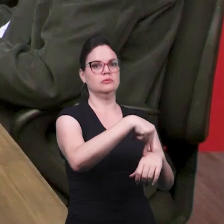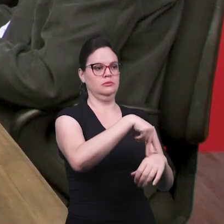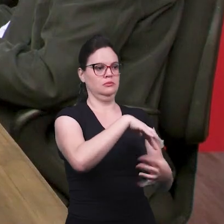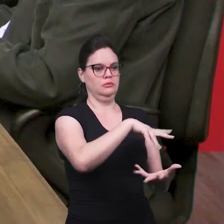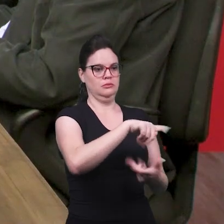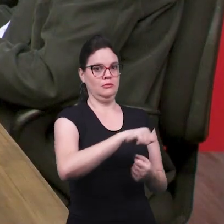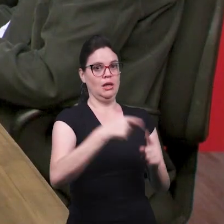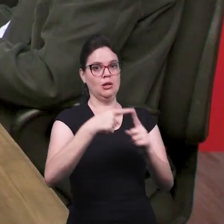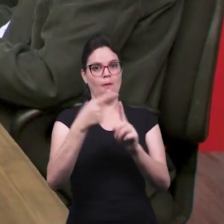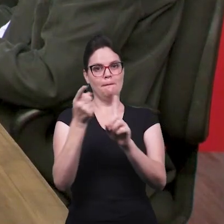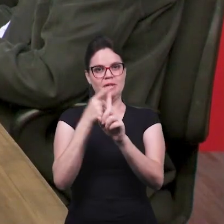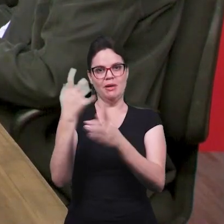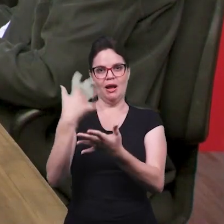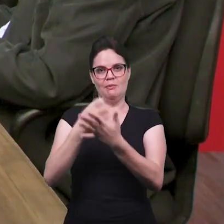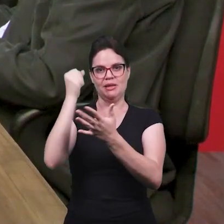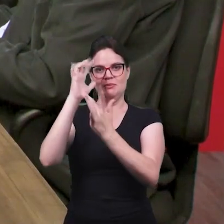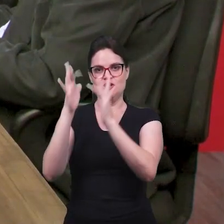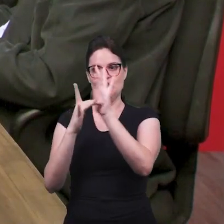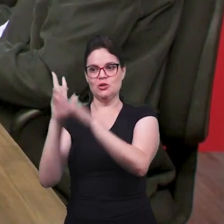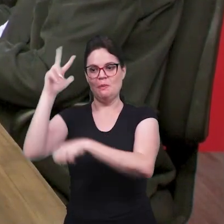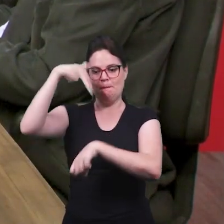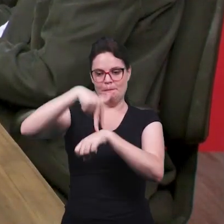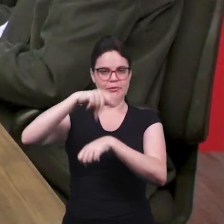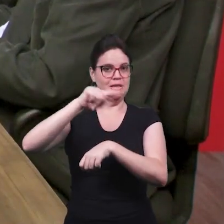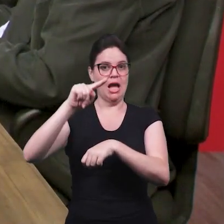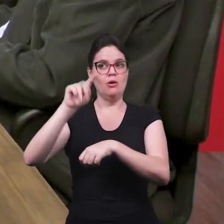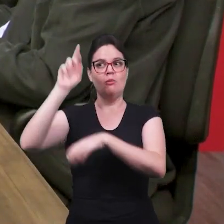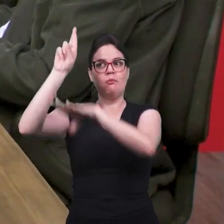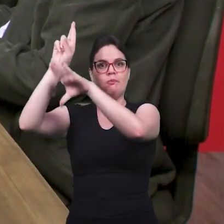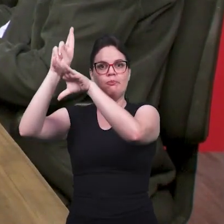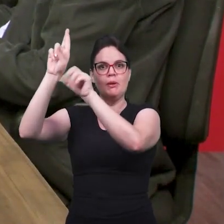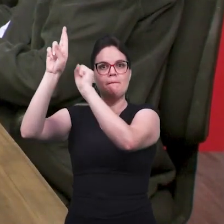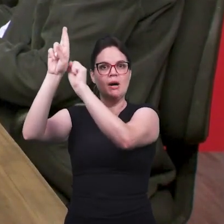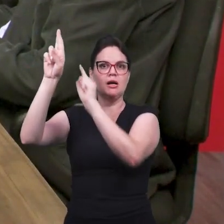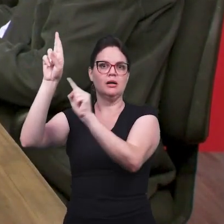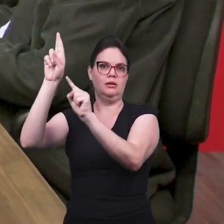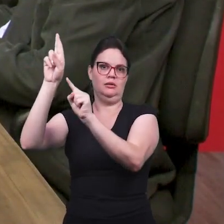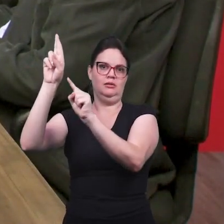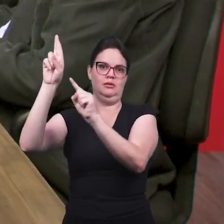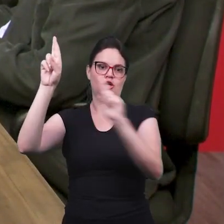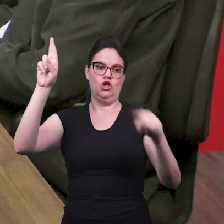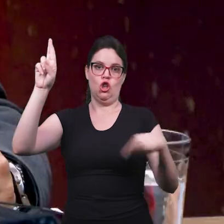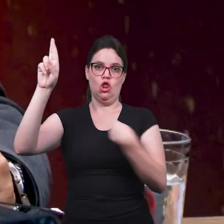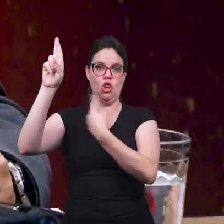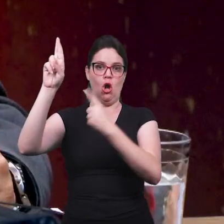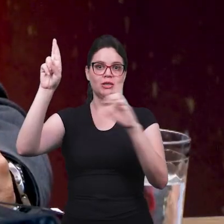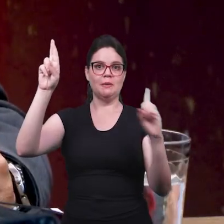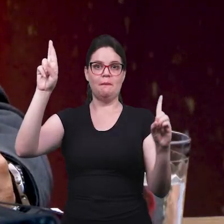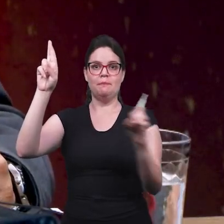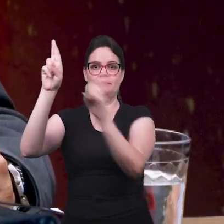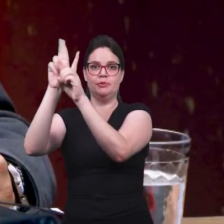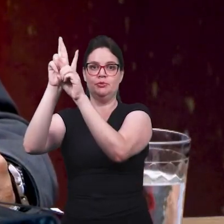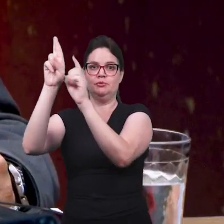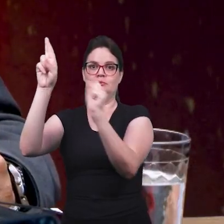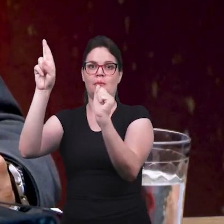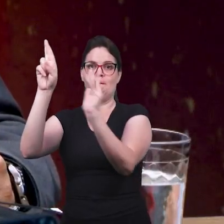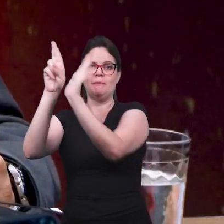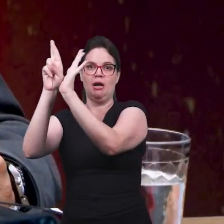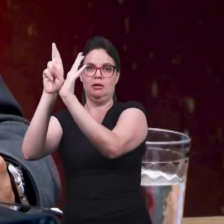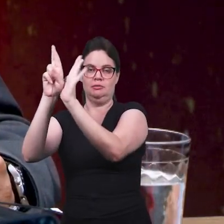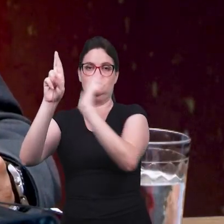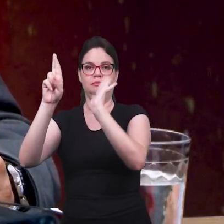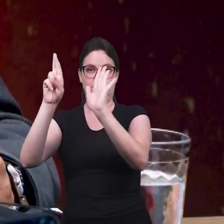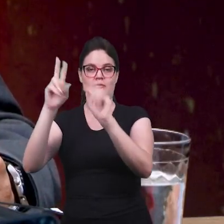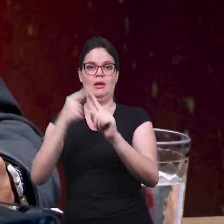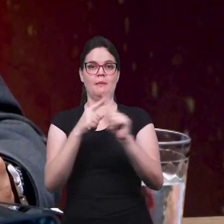pisa nessa terra. Ele vem nas nuvens, como o texto que o pastor Miguel leu. Mas na segunda vinda de Jesus, Jesus vai pisar